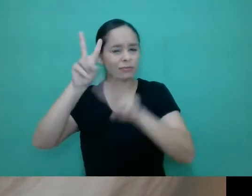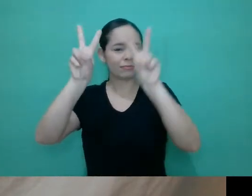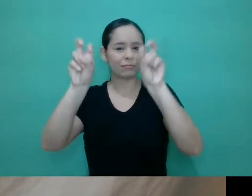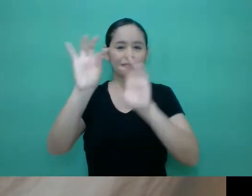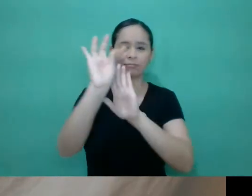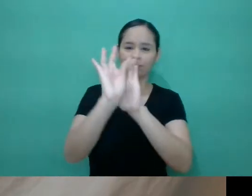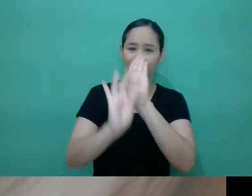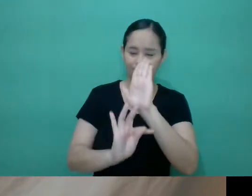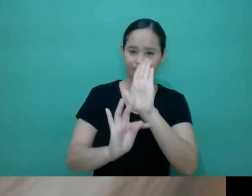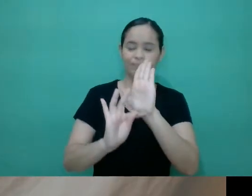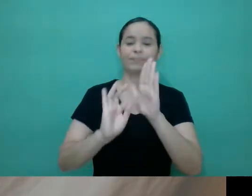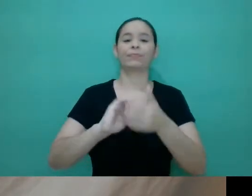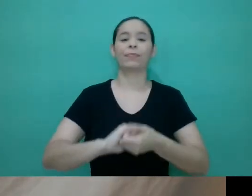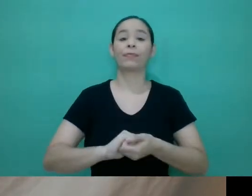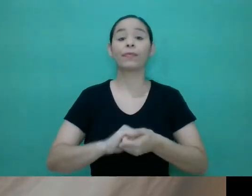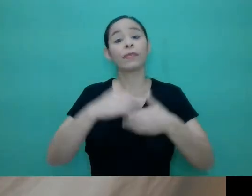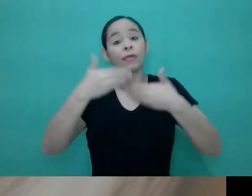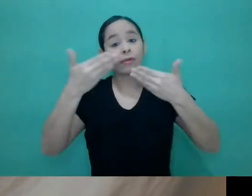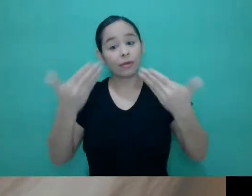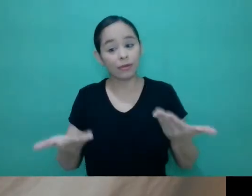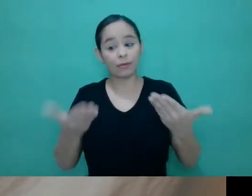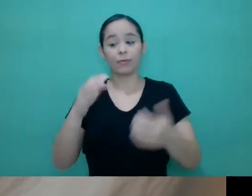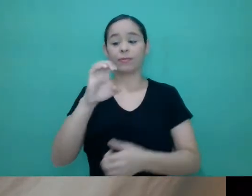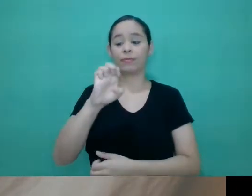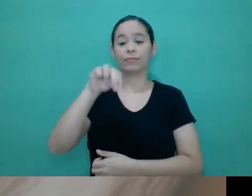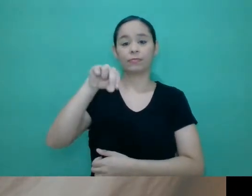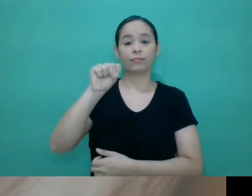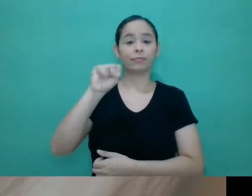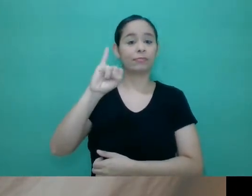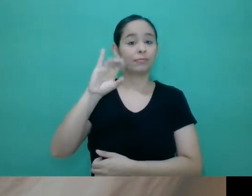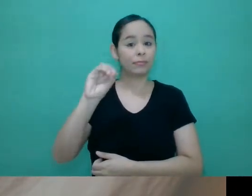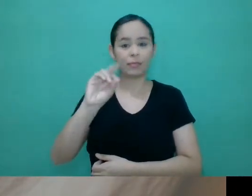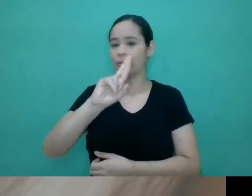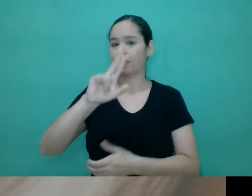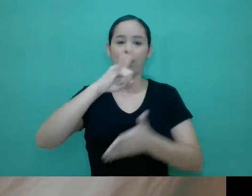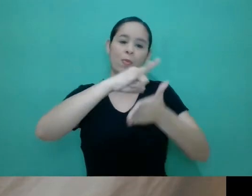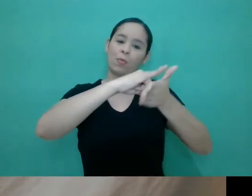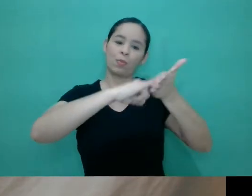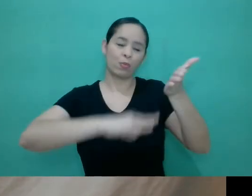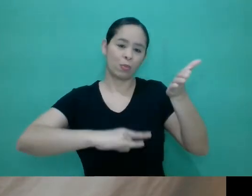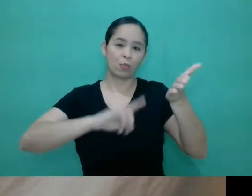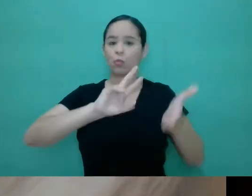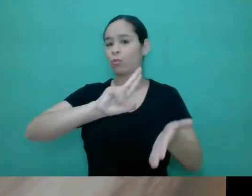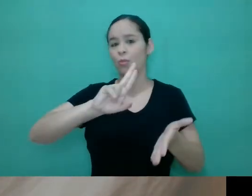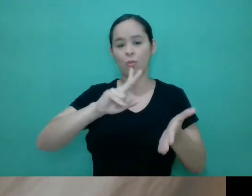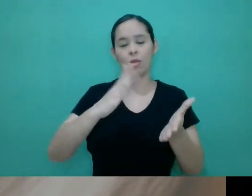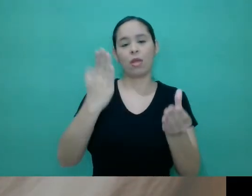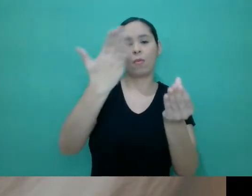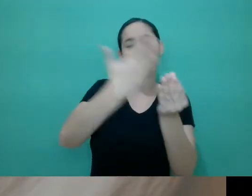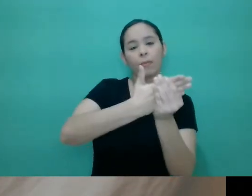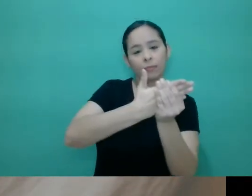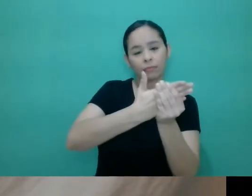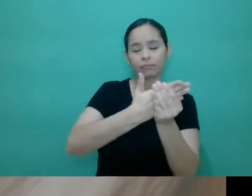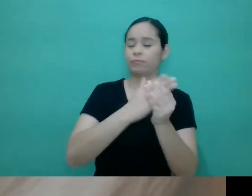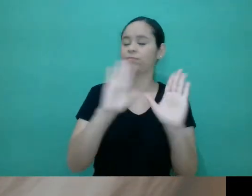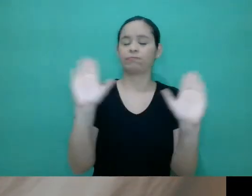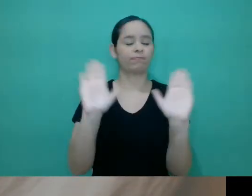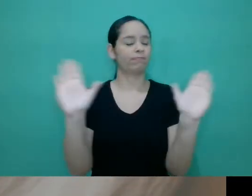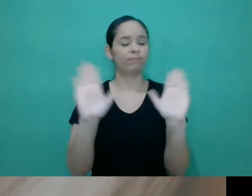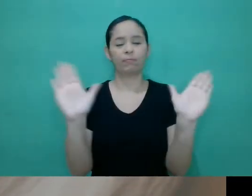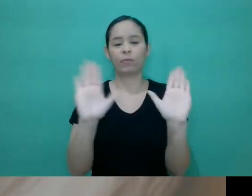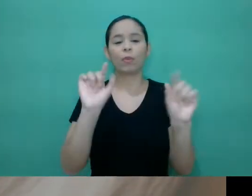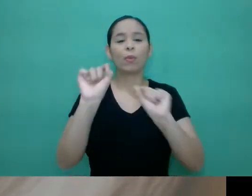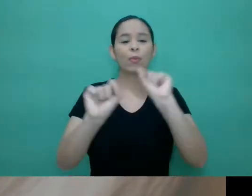né? O ensaio, nesse sentido, ele não é um documento e não é um arquivo, né? Ele fica ali entre